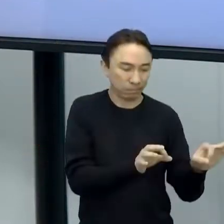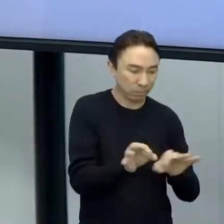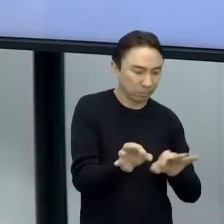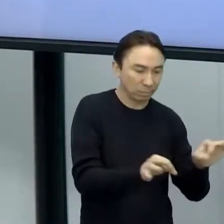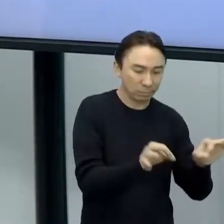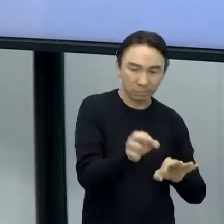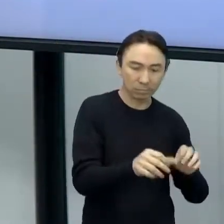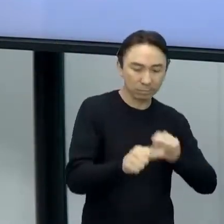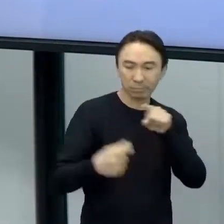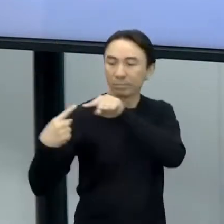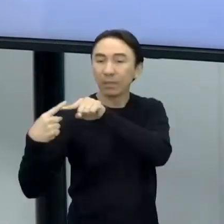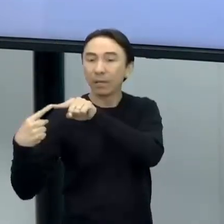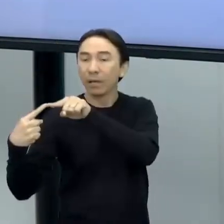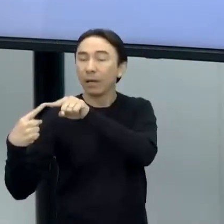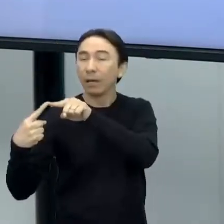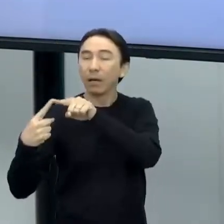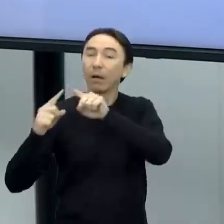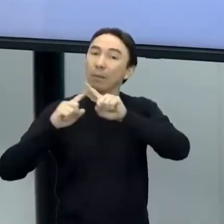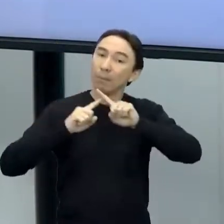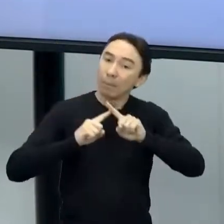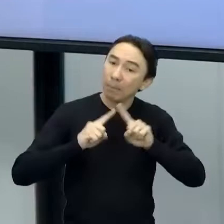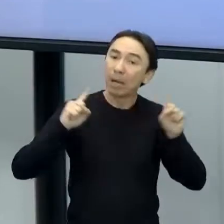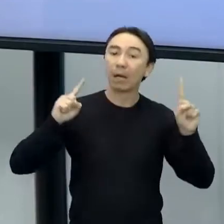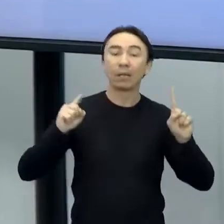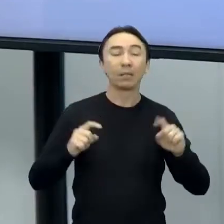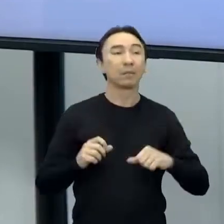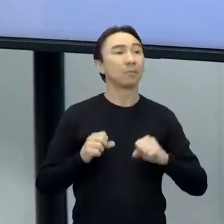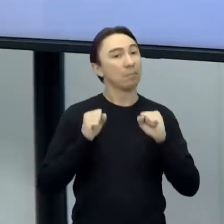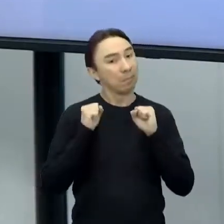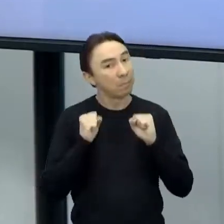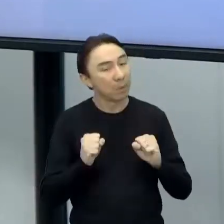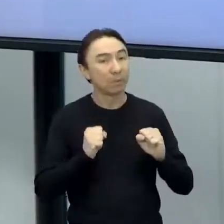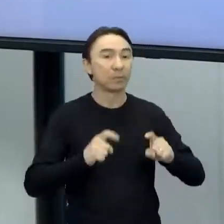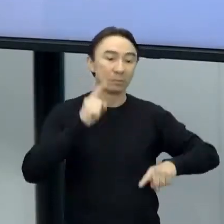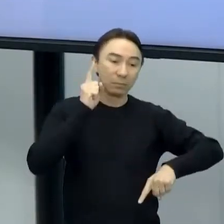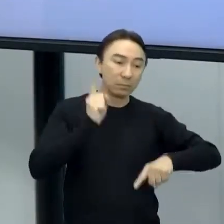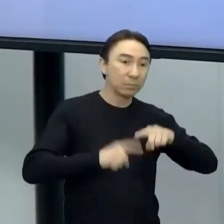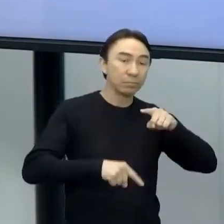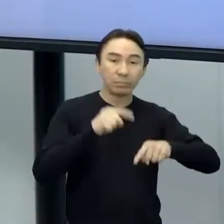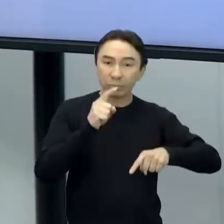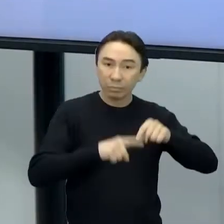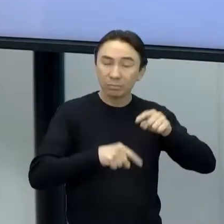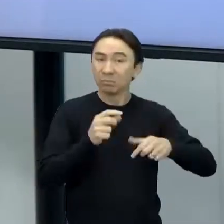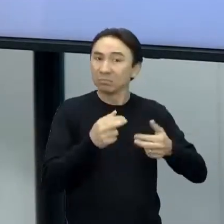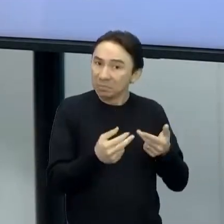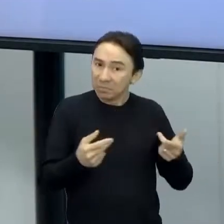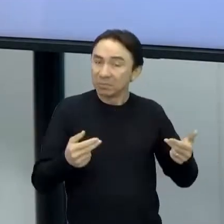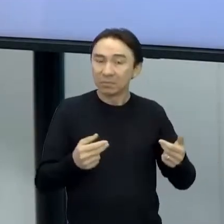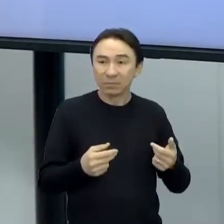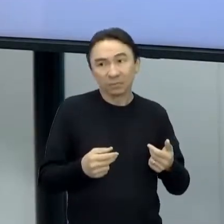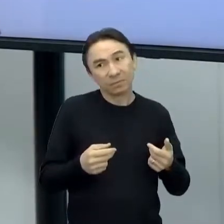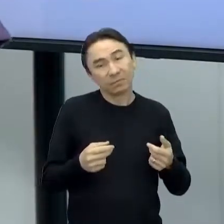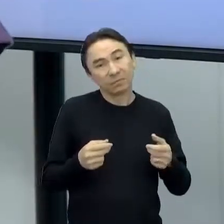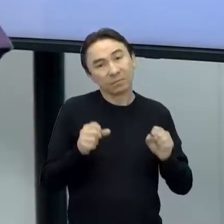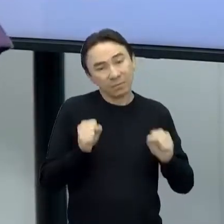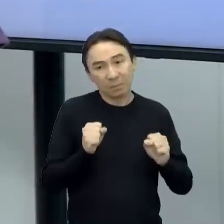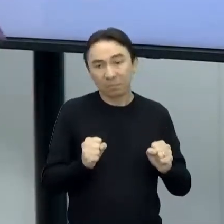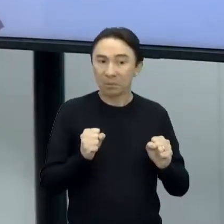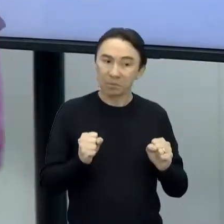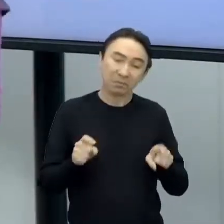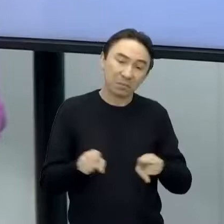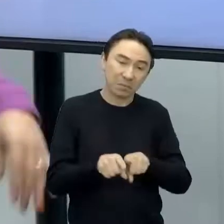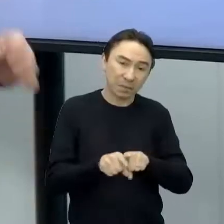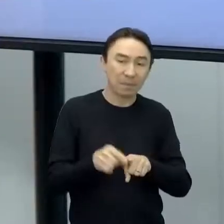mas é uma ideia de um produto, de um serviço, mas que possa, nada impede que abranja outras